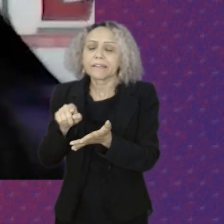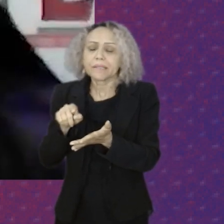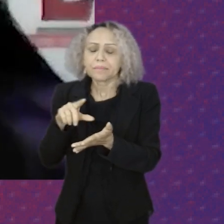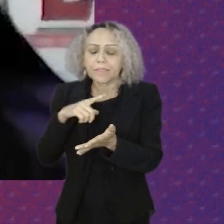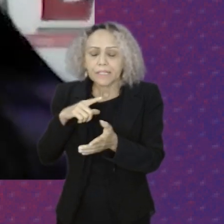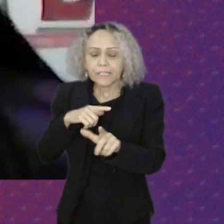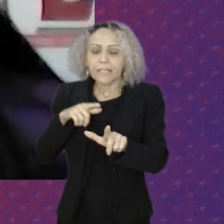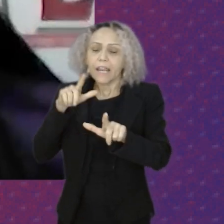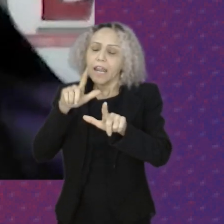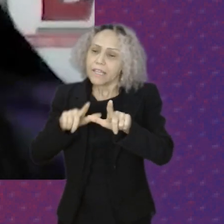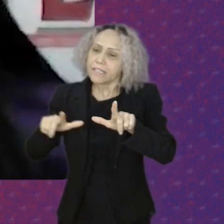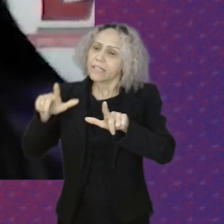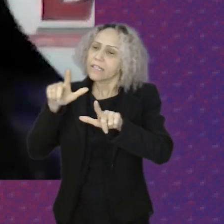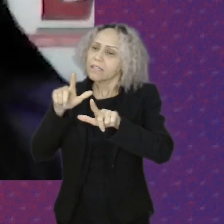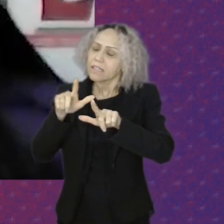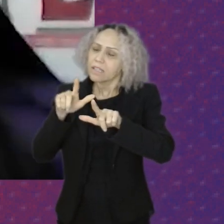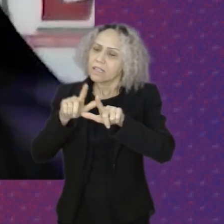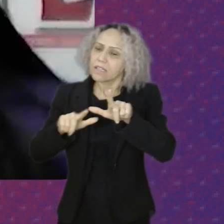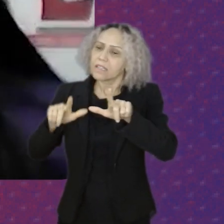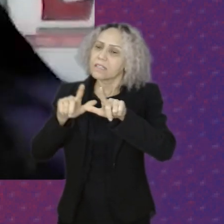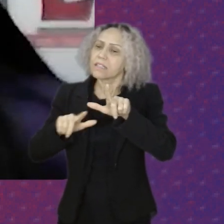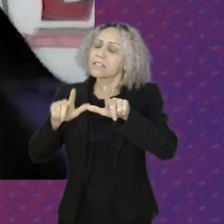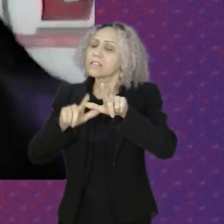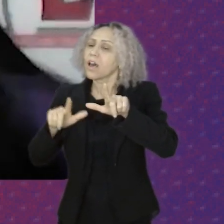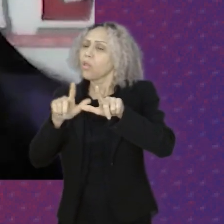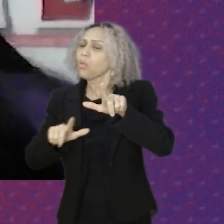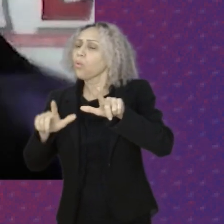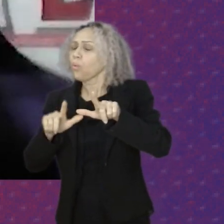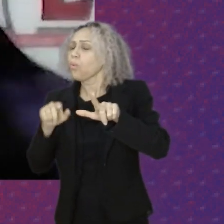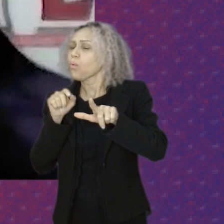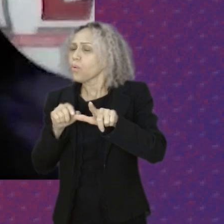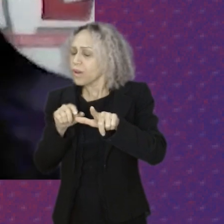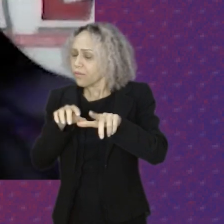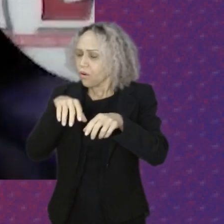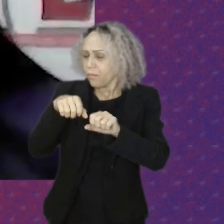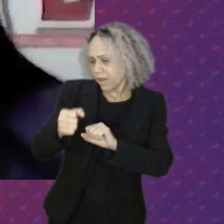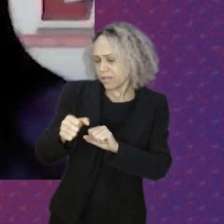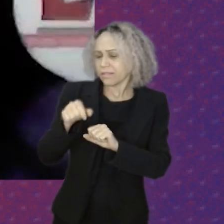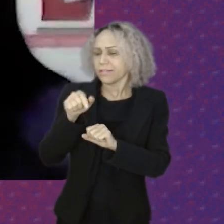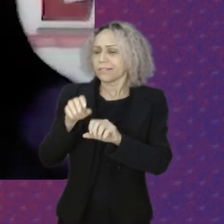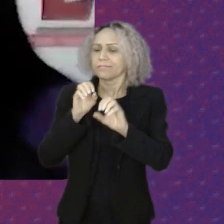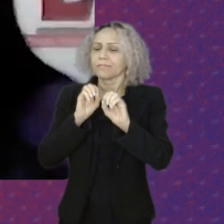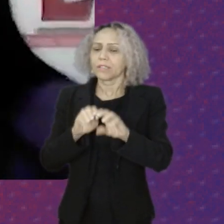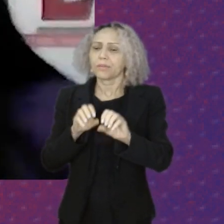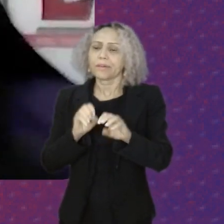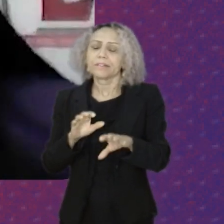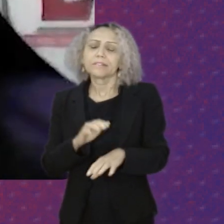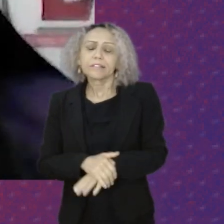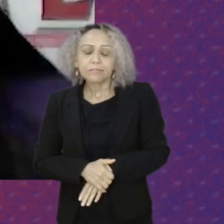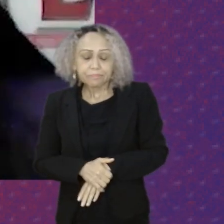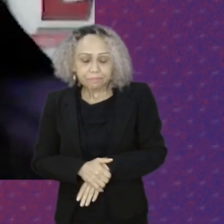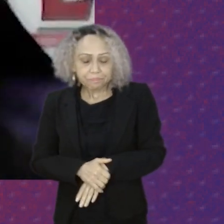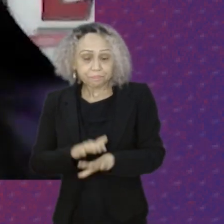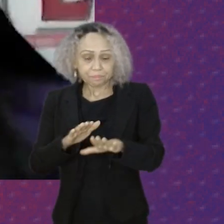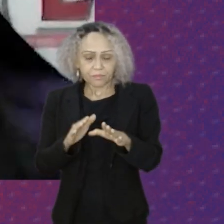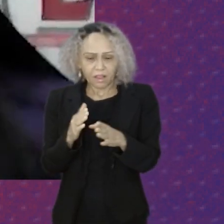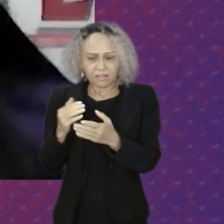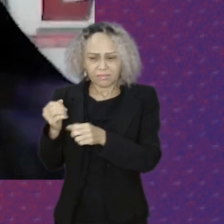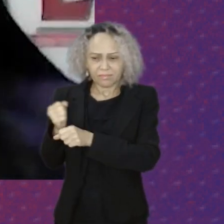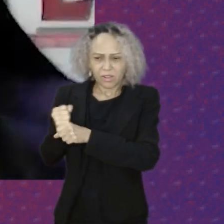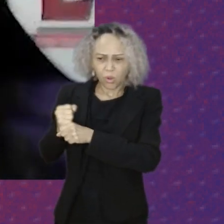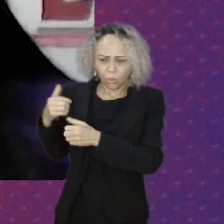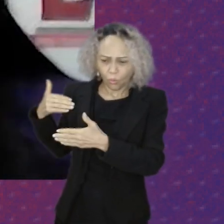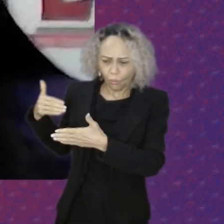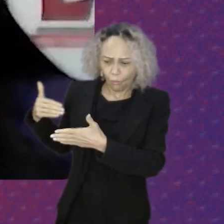eles que permitem a inserção dos sujeitos do campo na universidade. E nesses últimos anos, principalmente,